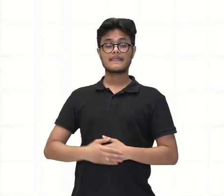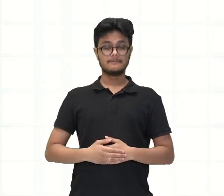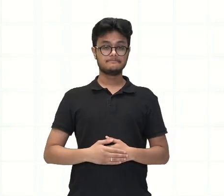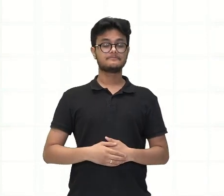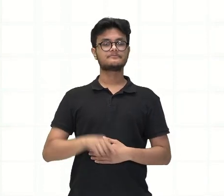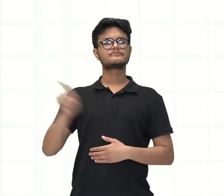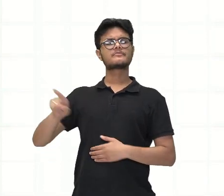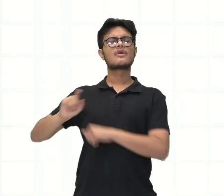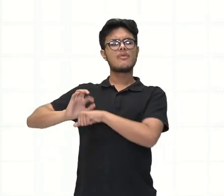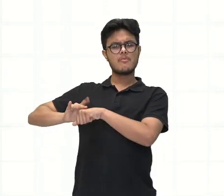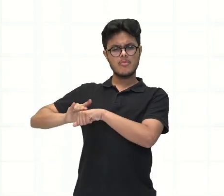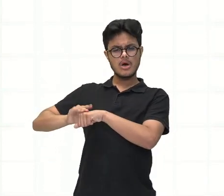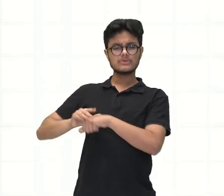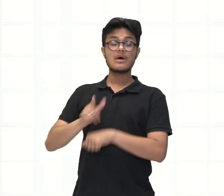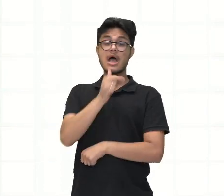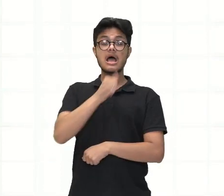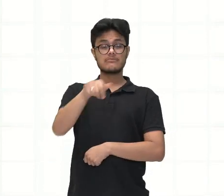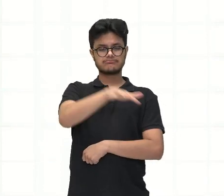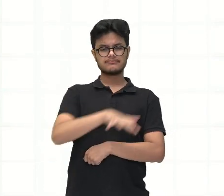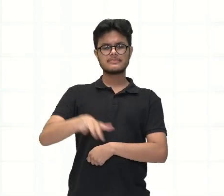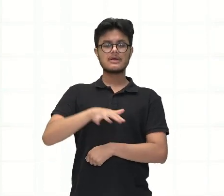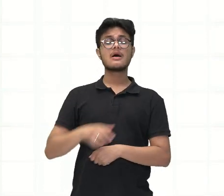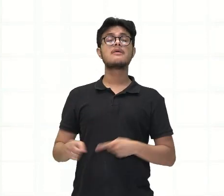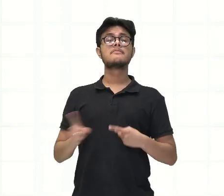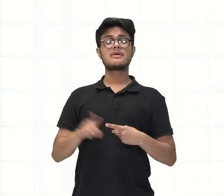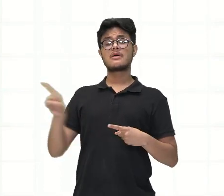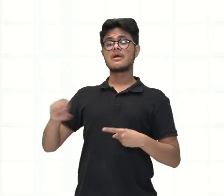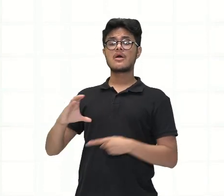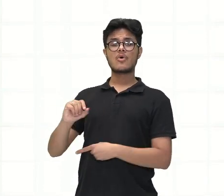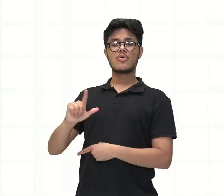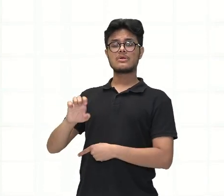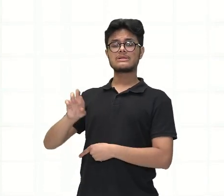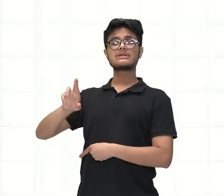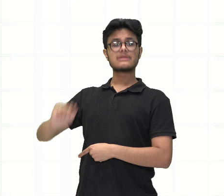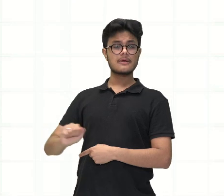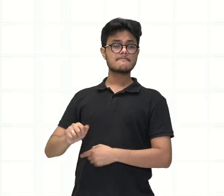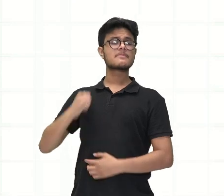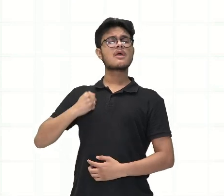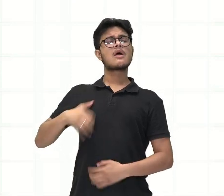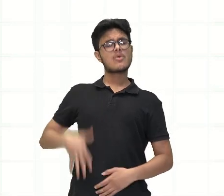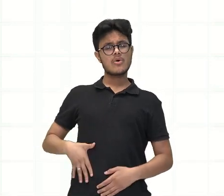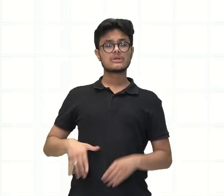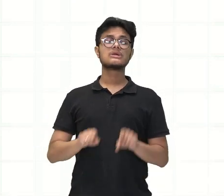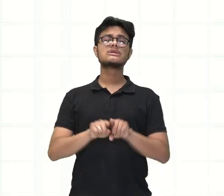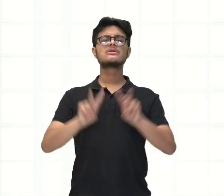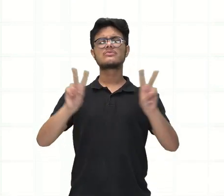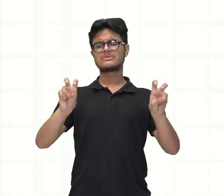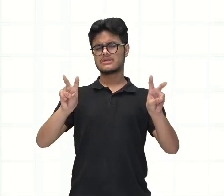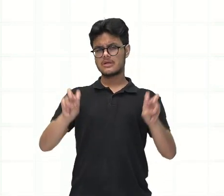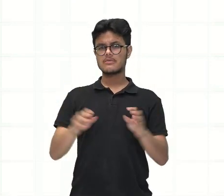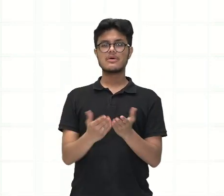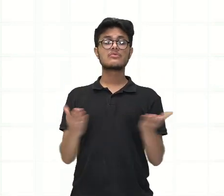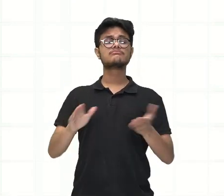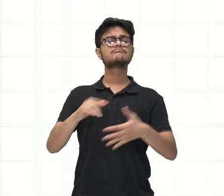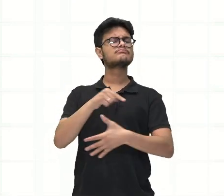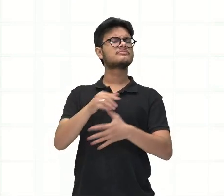doenças de veiculação hídrica e a primeira é a cólera. E eu vou comentar com vocês para cada doença,